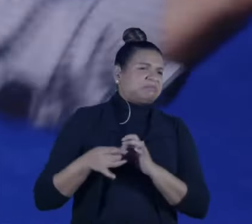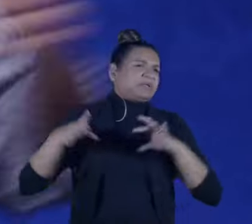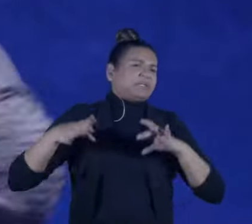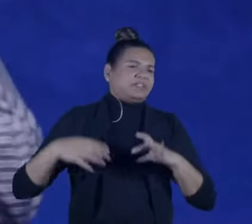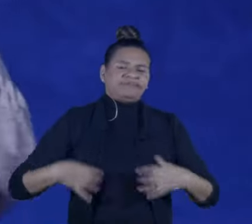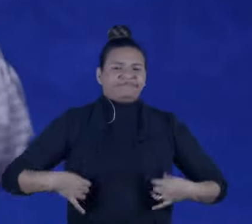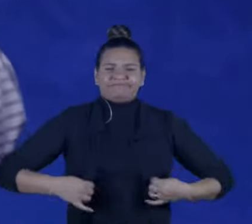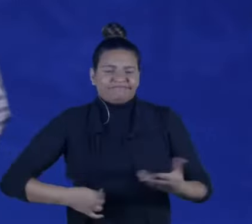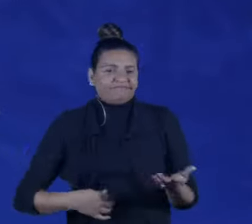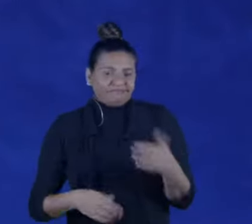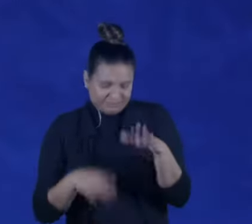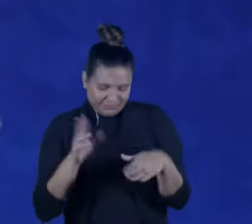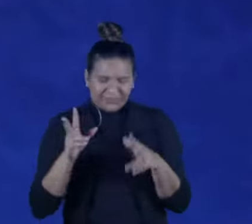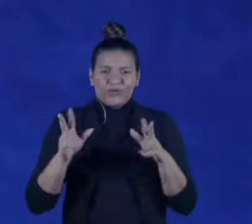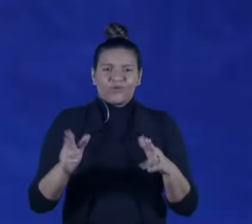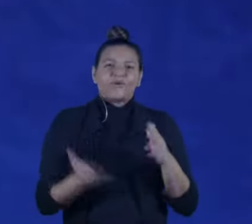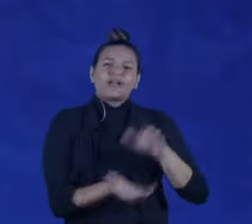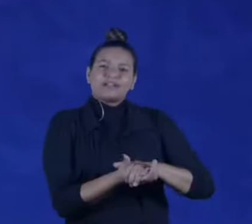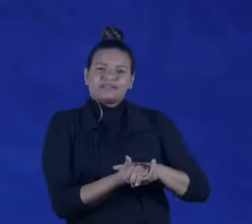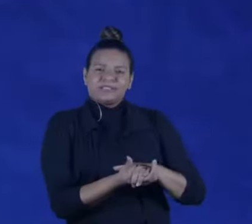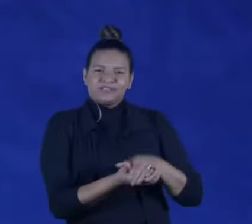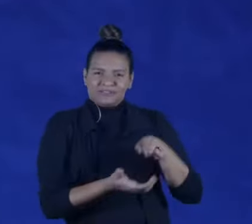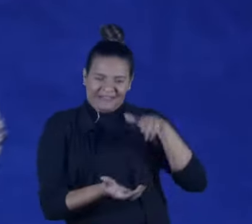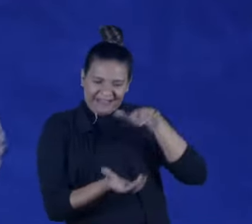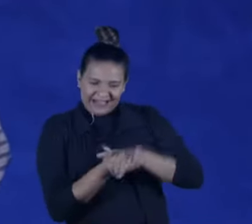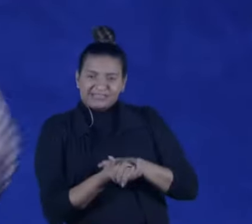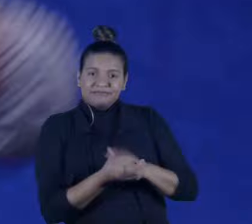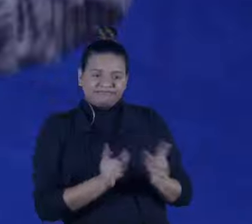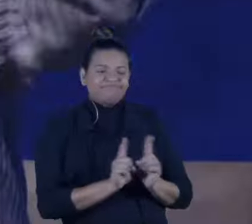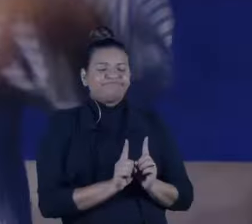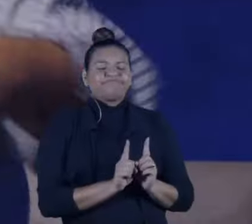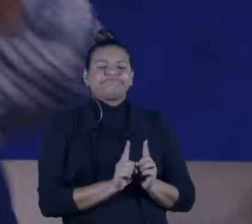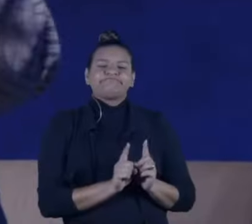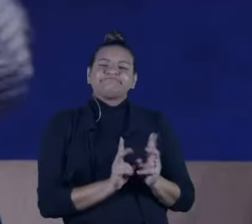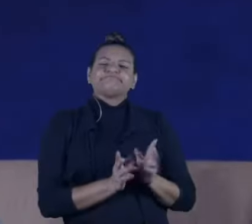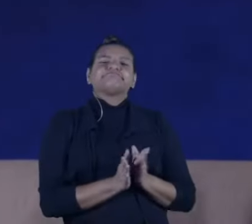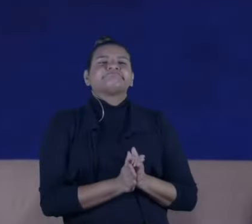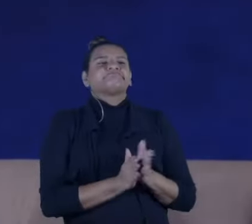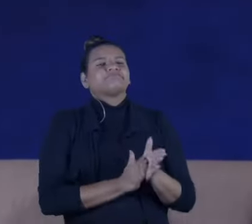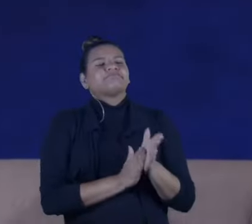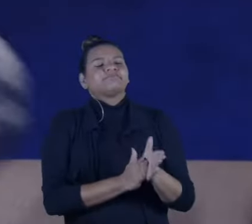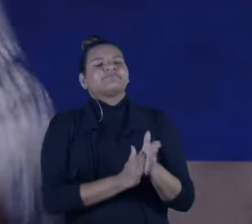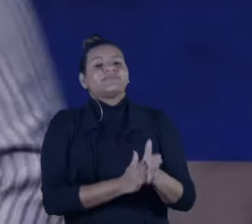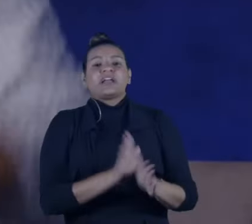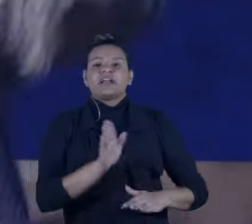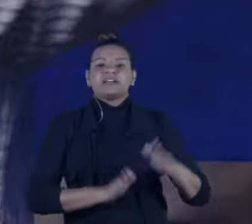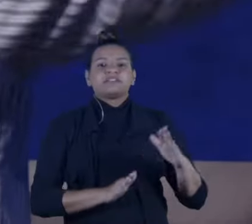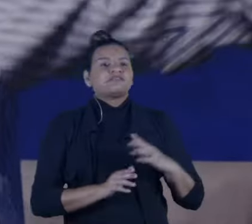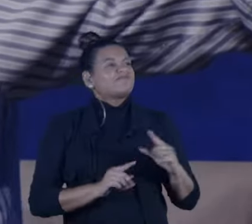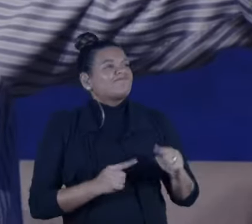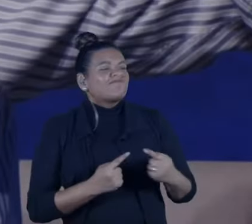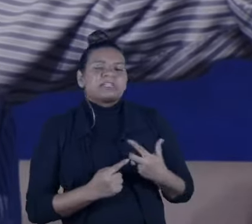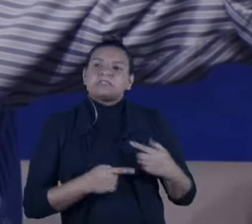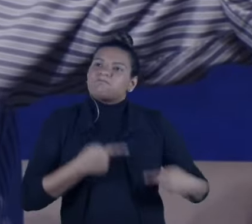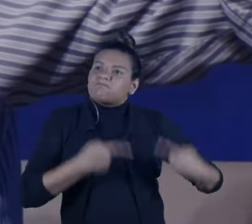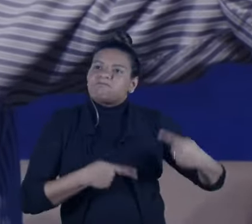bem sucedido, ele só subsiste de maneira sólida quando você aprende a engolir sapo. Sim ou